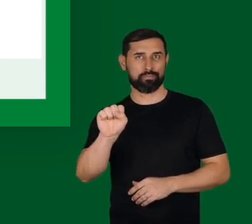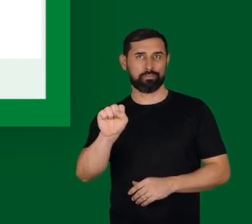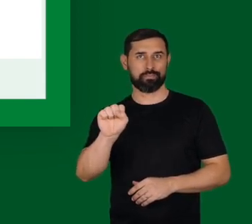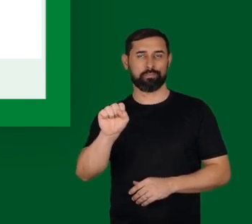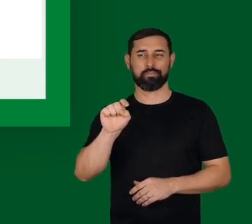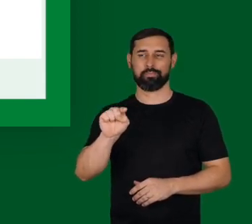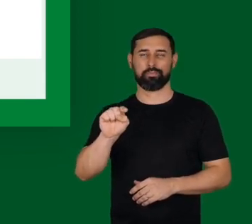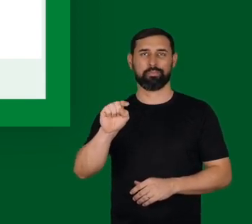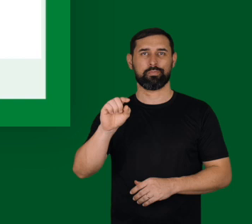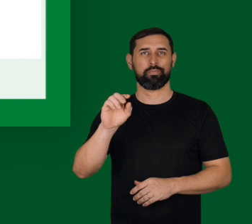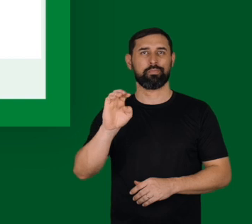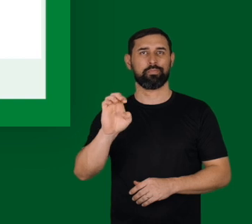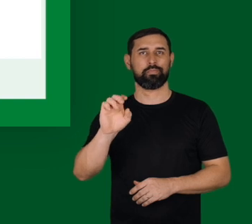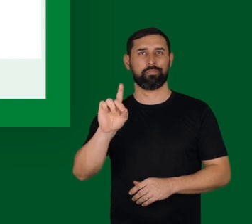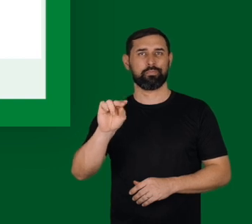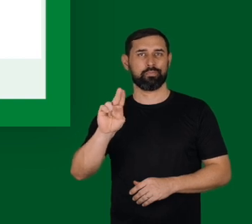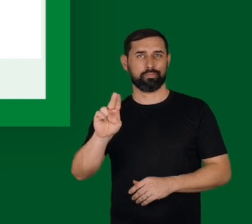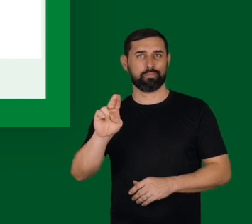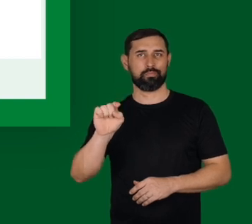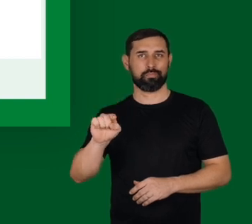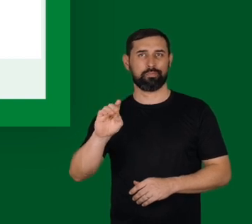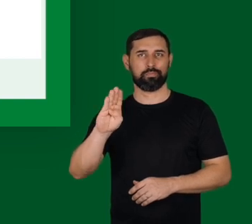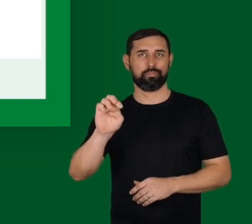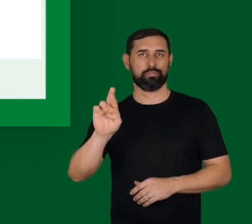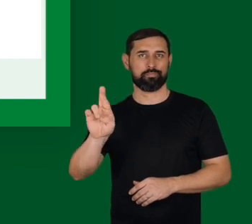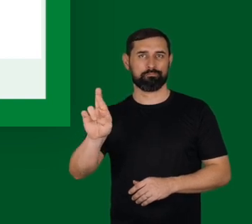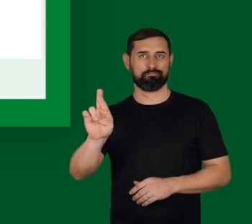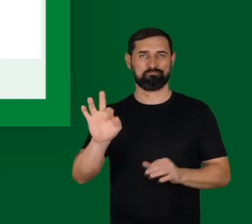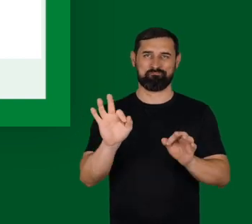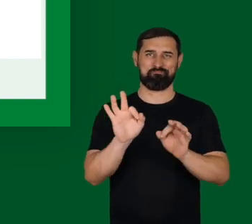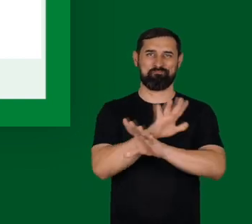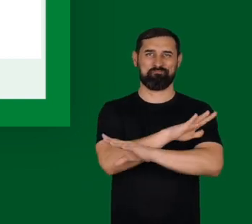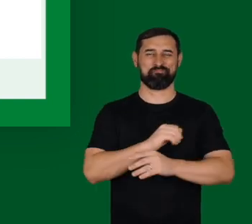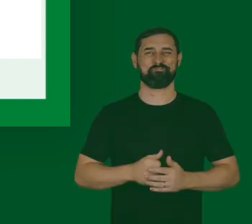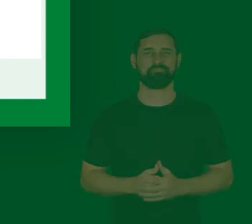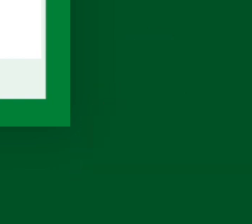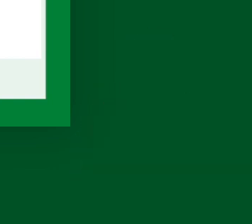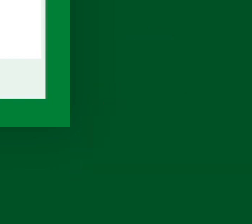é marta.rocha@esques.edu.br. Pronto.